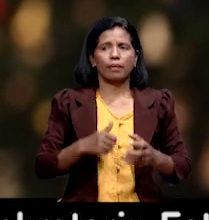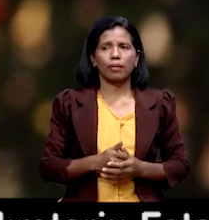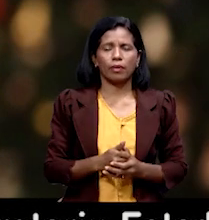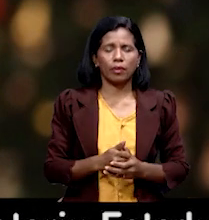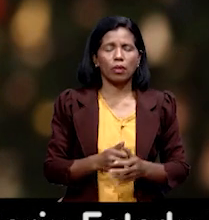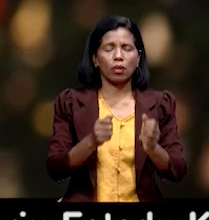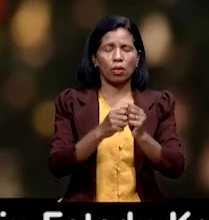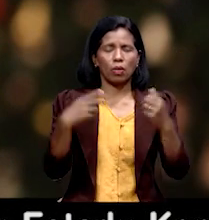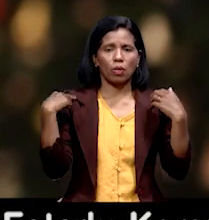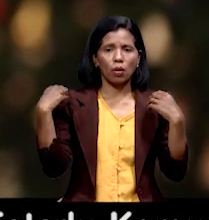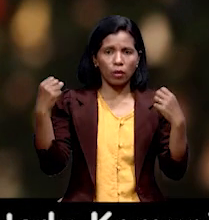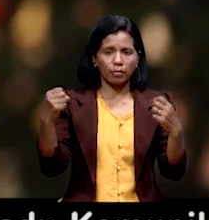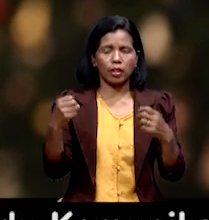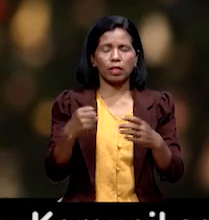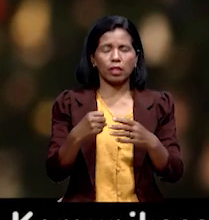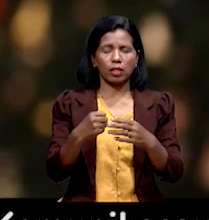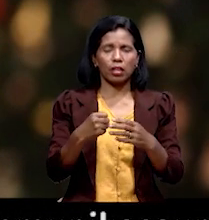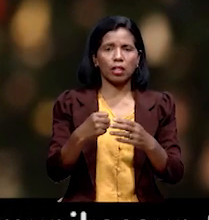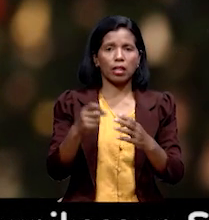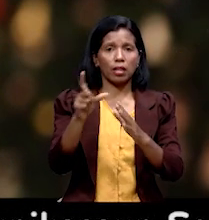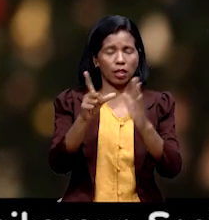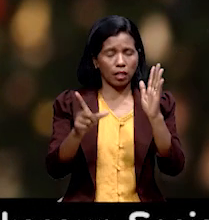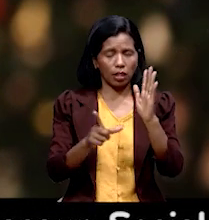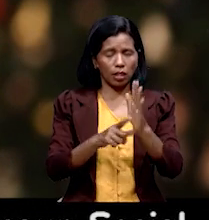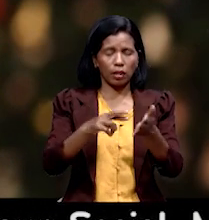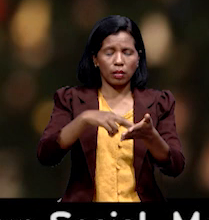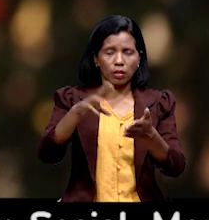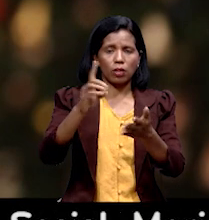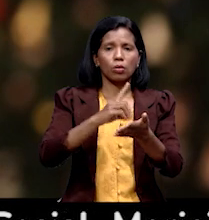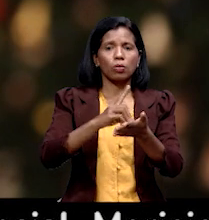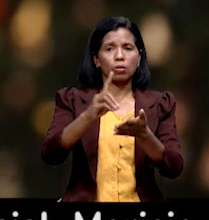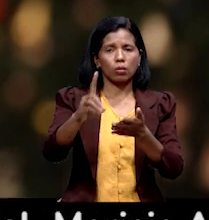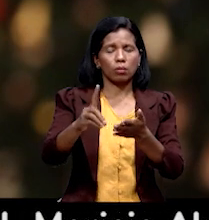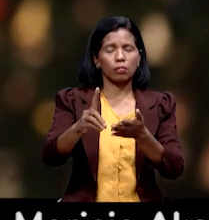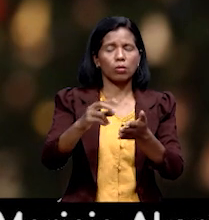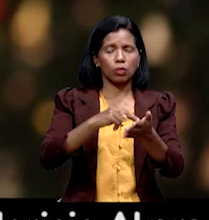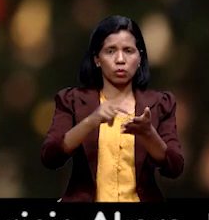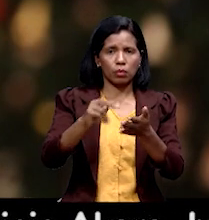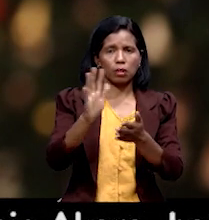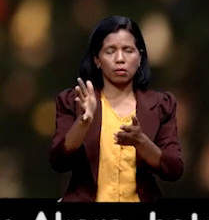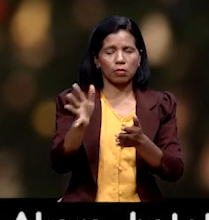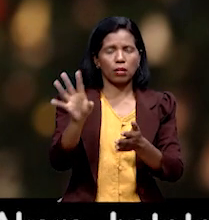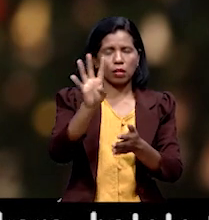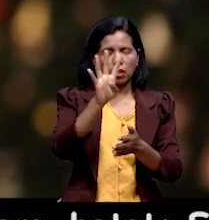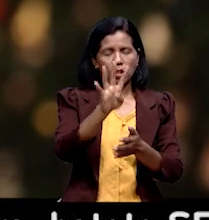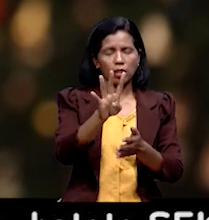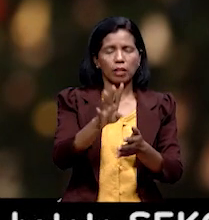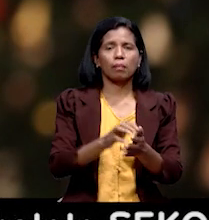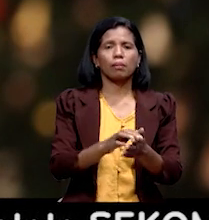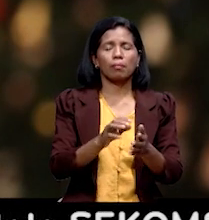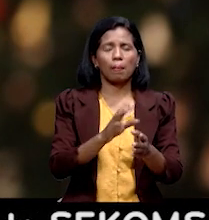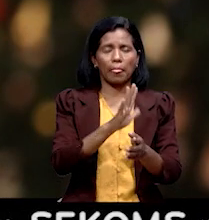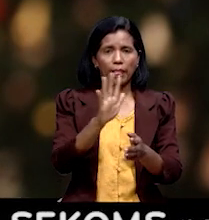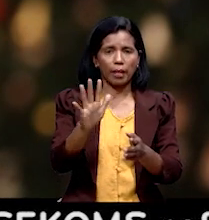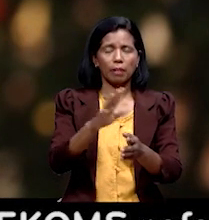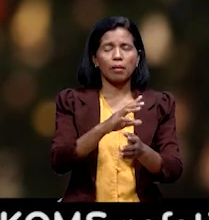Rockbit Constitucional, promulga diploma número Lima Nulo Recin Lima, barra quinta, no decreto Rússia Parlamento Nacional e